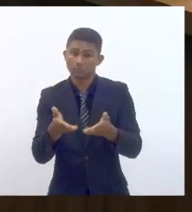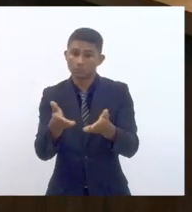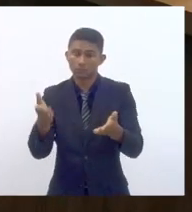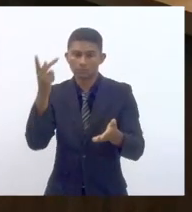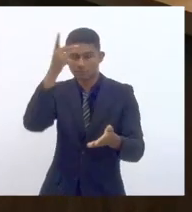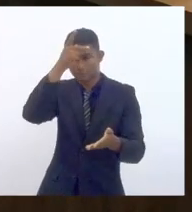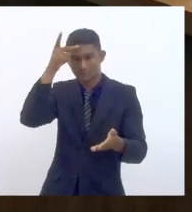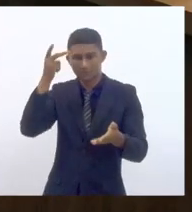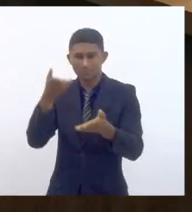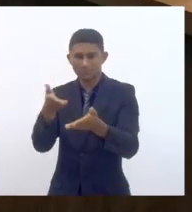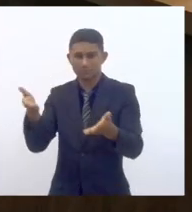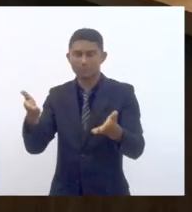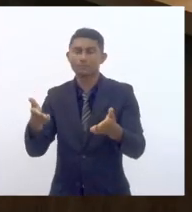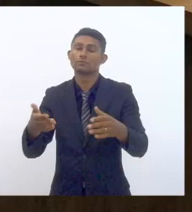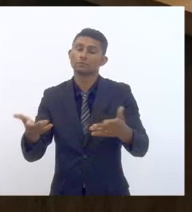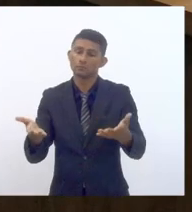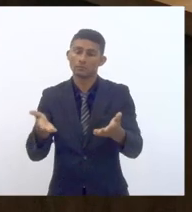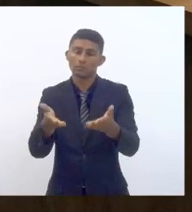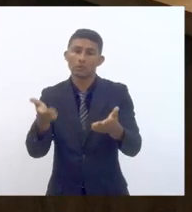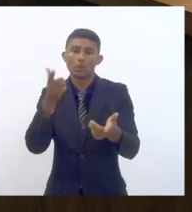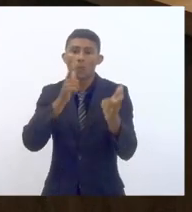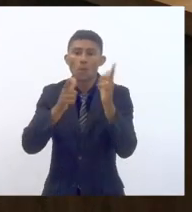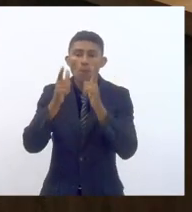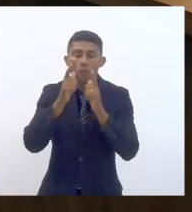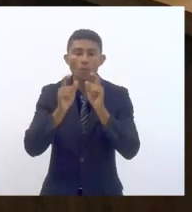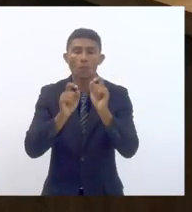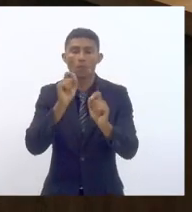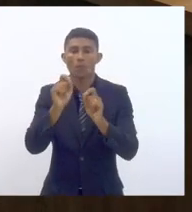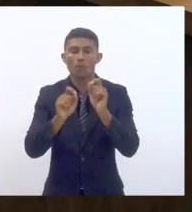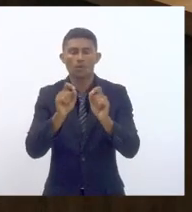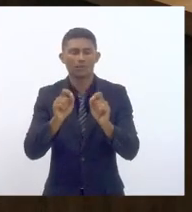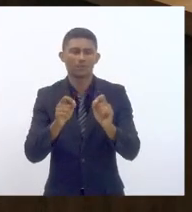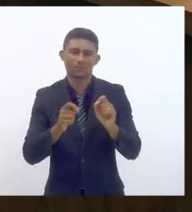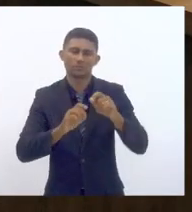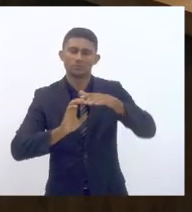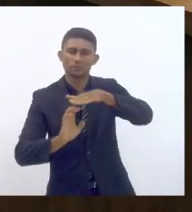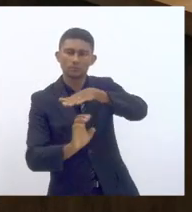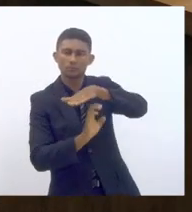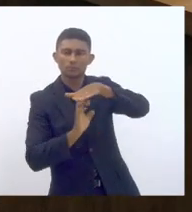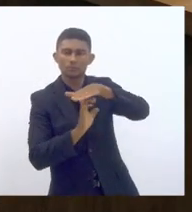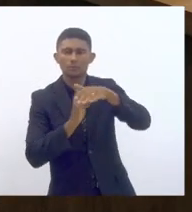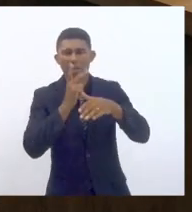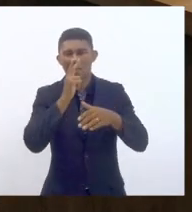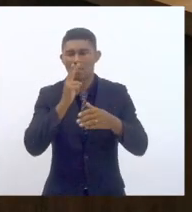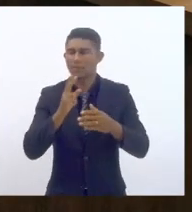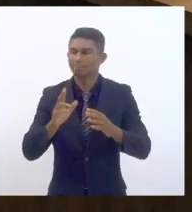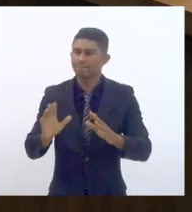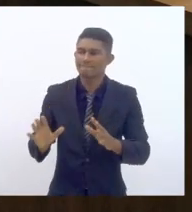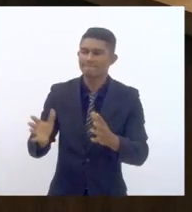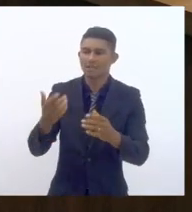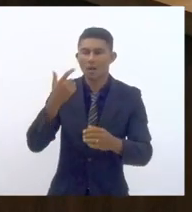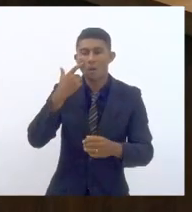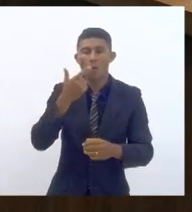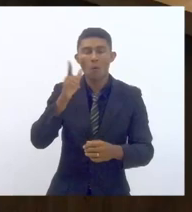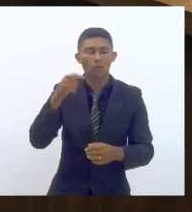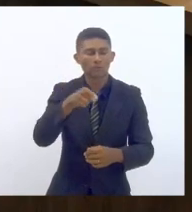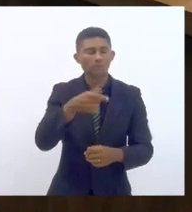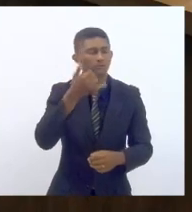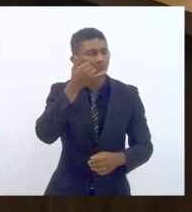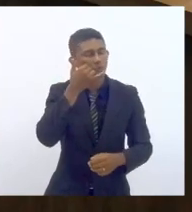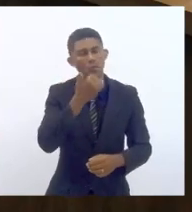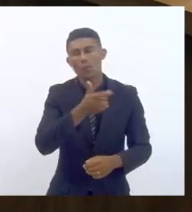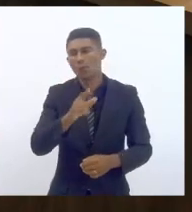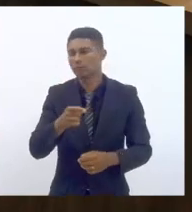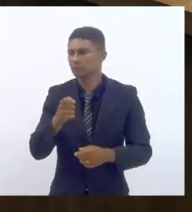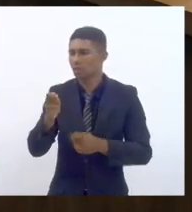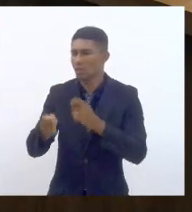operadoras, onde os consumidores não serão mais empurrados para diversos outros telefones, canais,